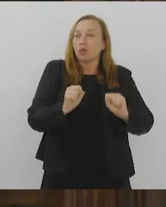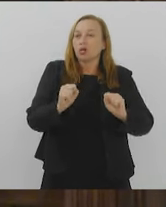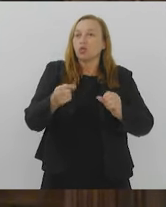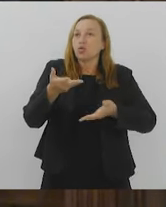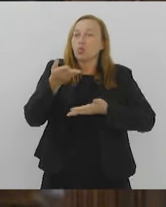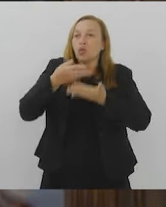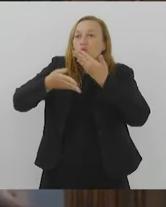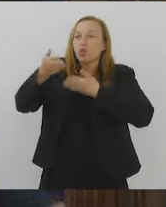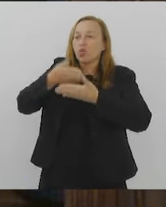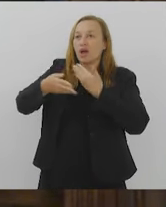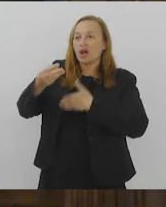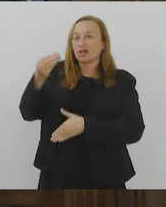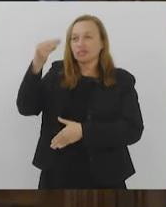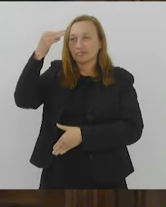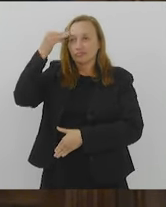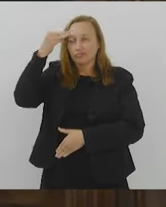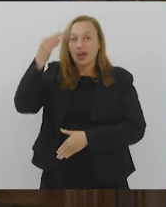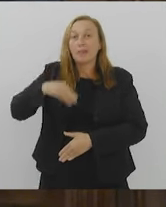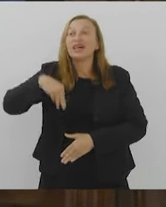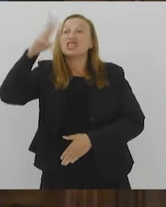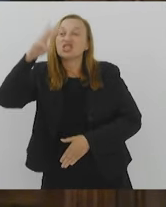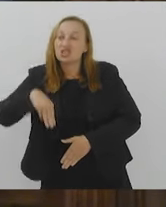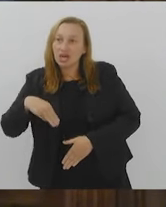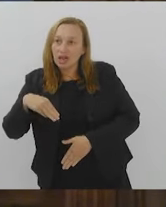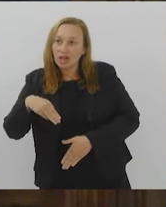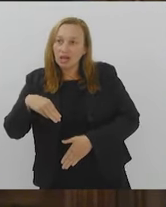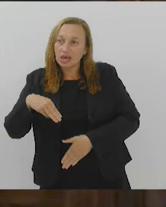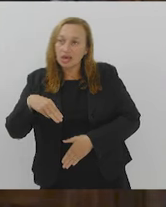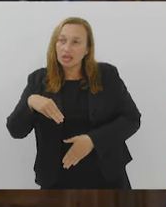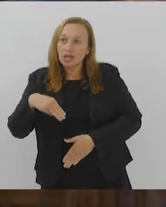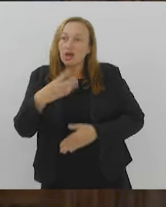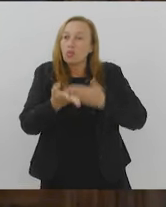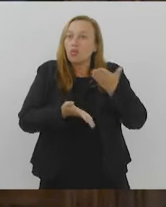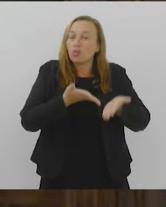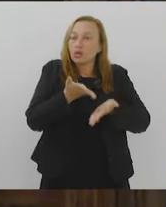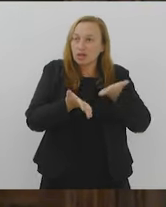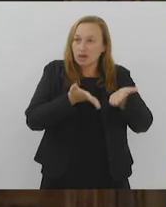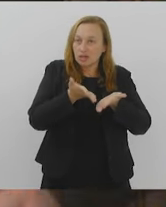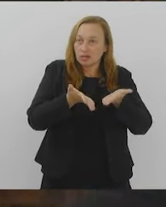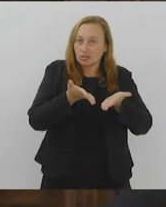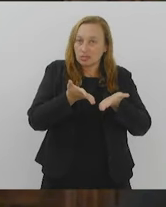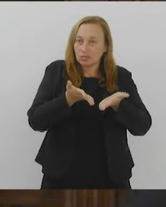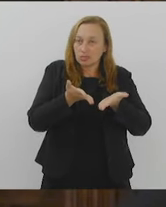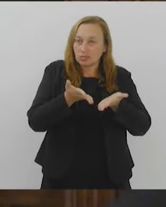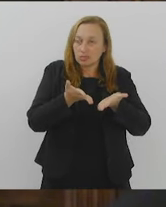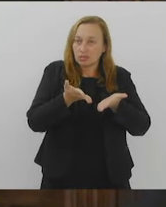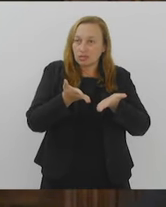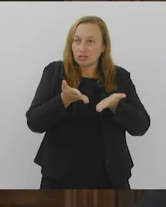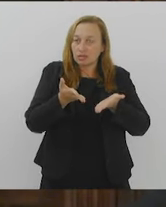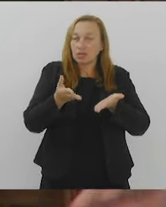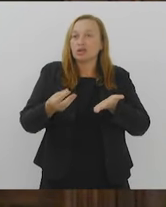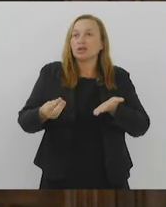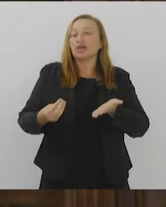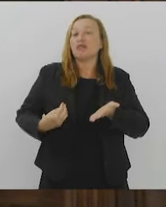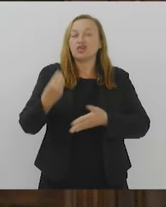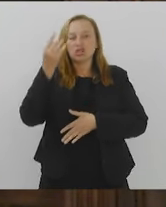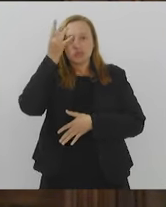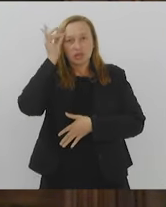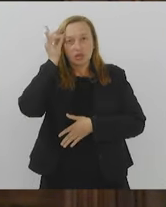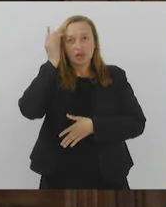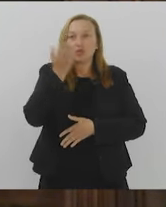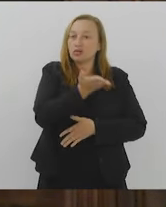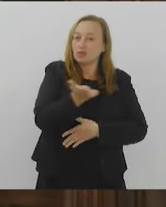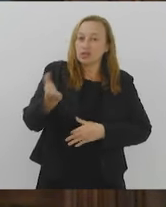trouxe o Brasil aonde está espiritualmente são os senhores e senhoras. As Assembleias de